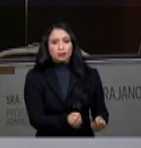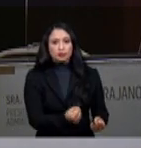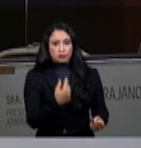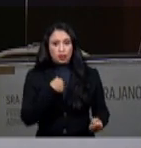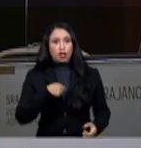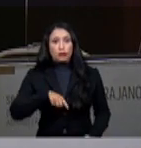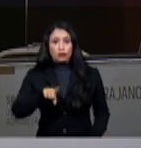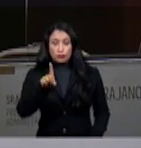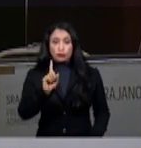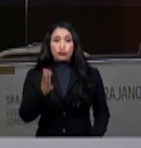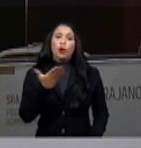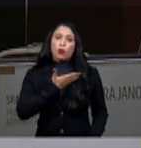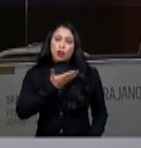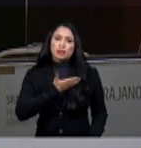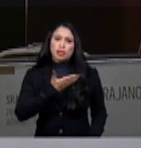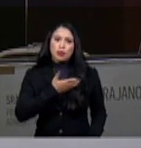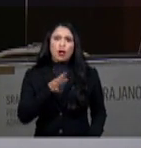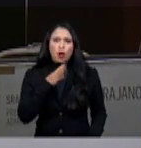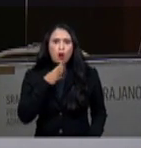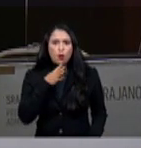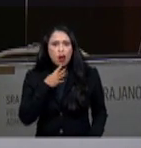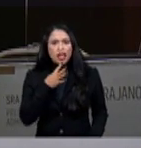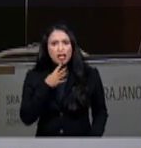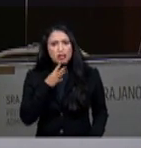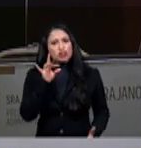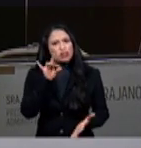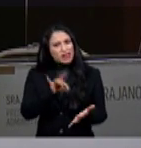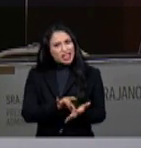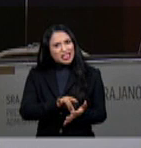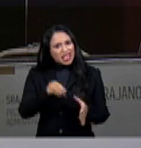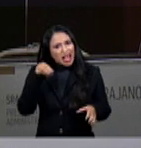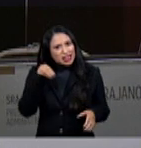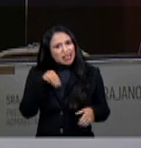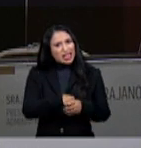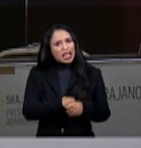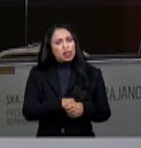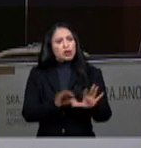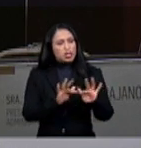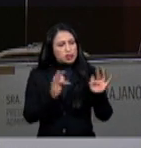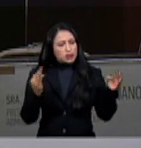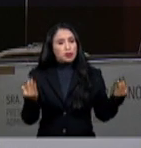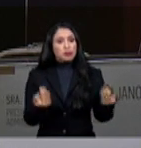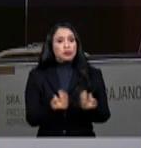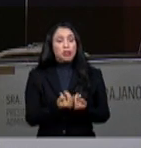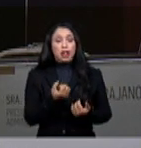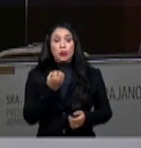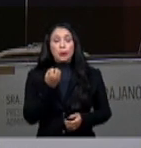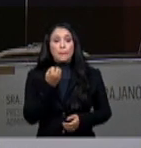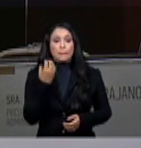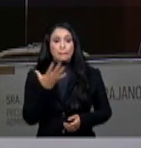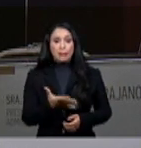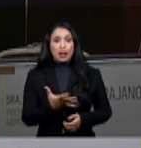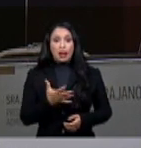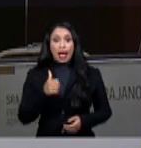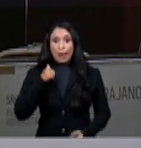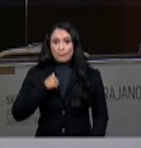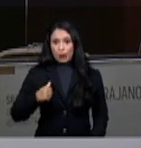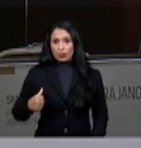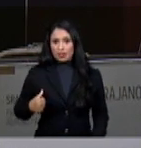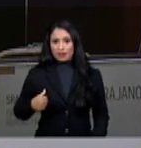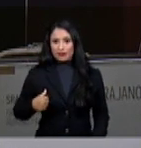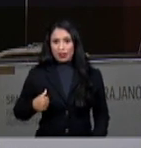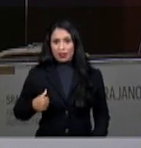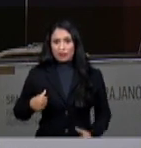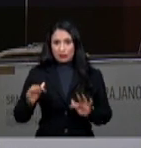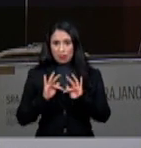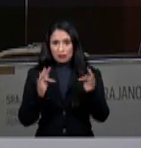empresa porque eu quero que meus amigos conheço você tá o mesmo junto com amigos tudo bem é Oi amiga só vou lá como é que eu não